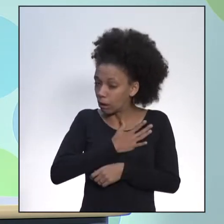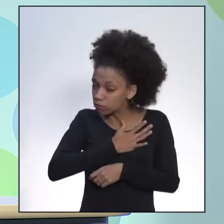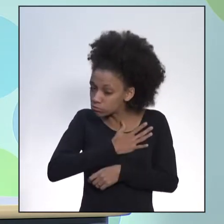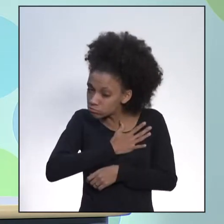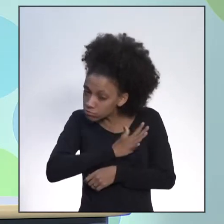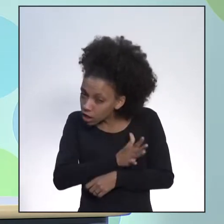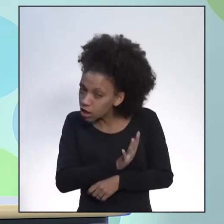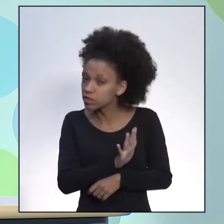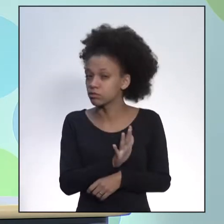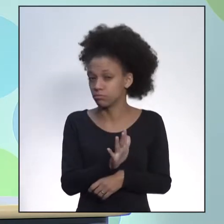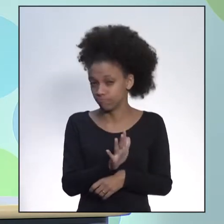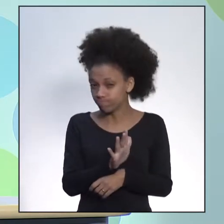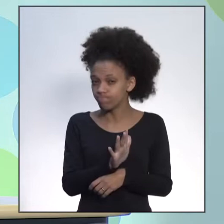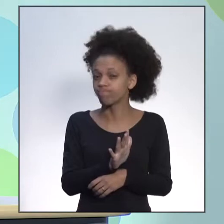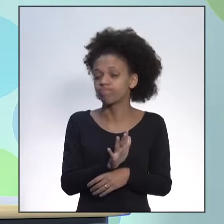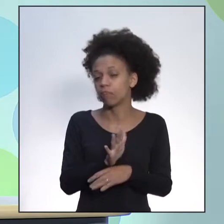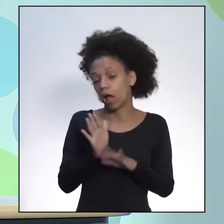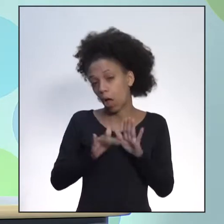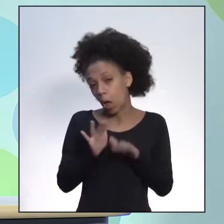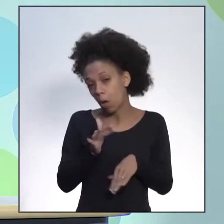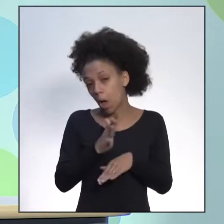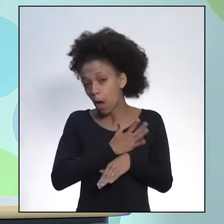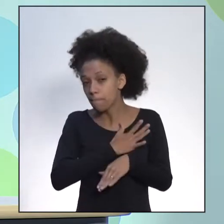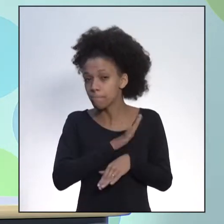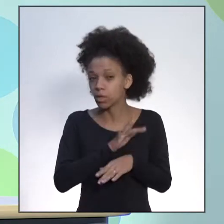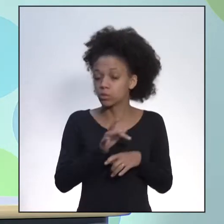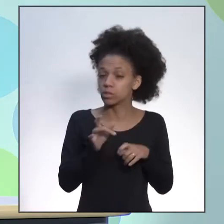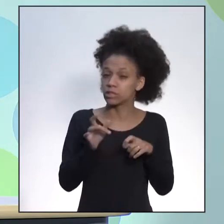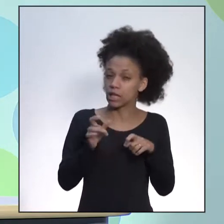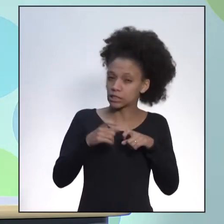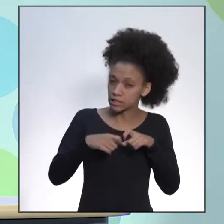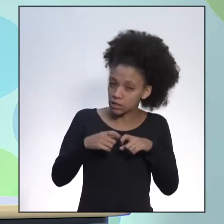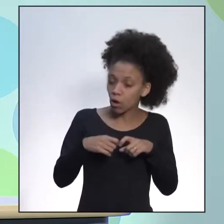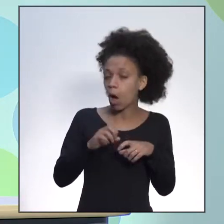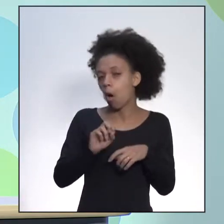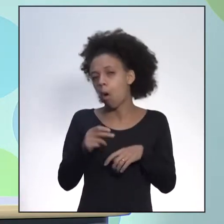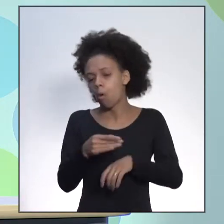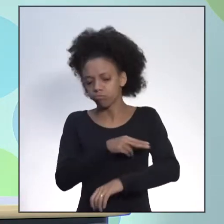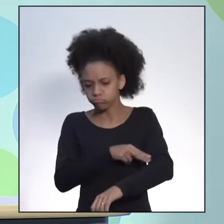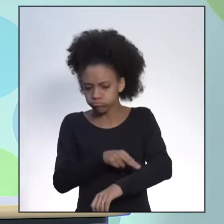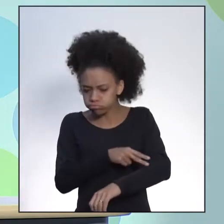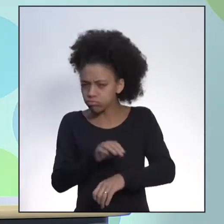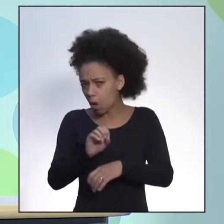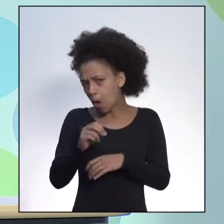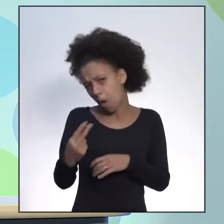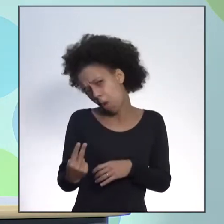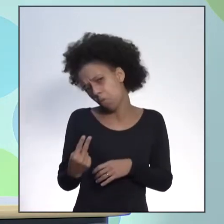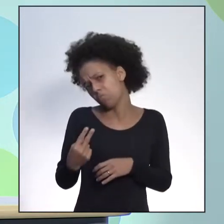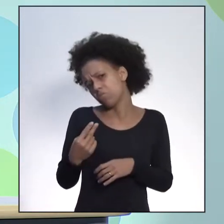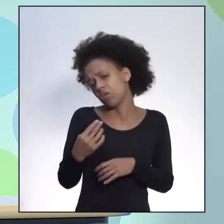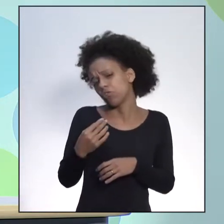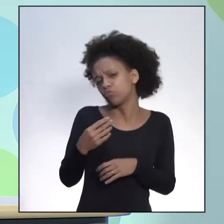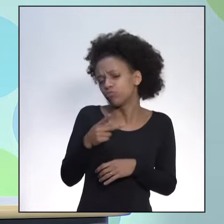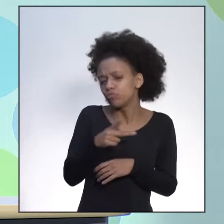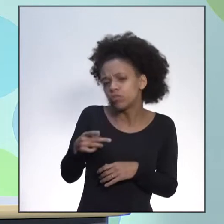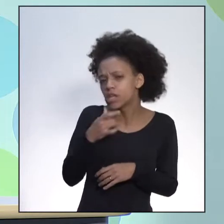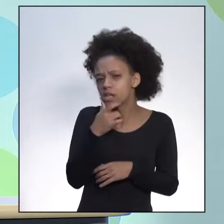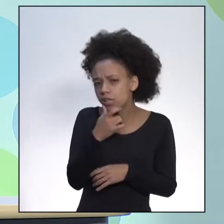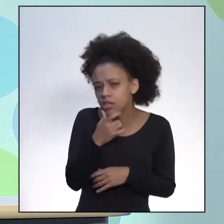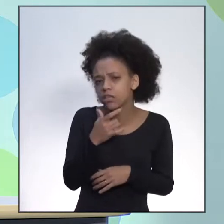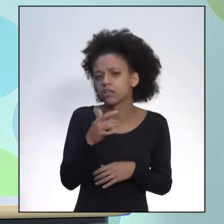preconceito, ou é um preconceito sexual, racial, até mesmo de um sotaque de um professor,